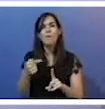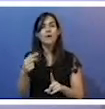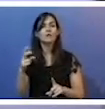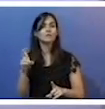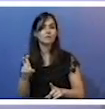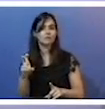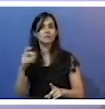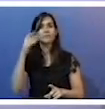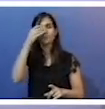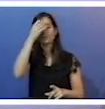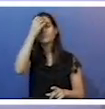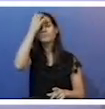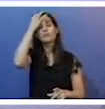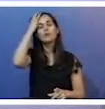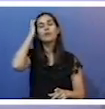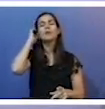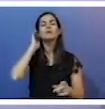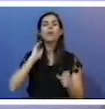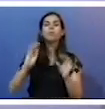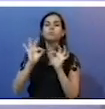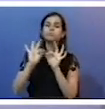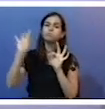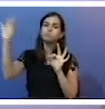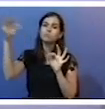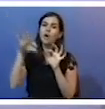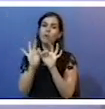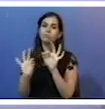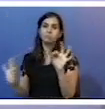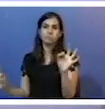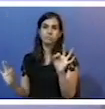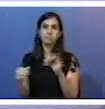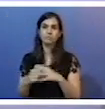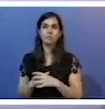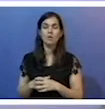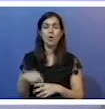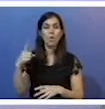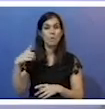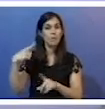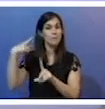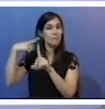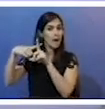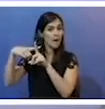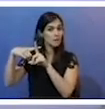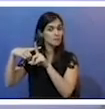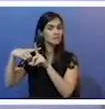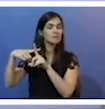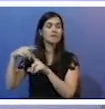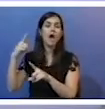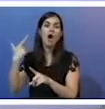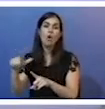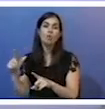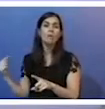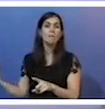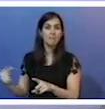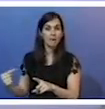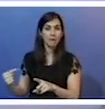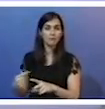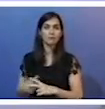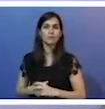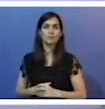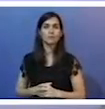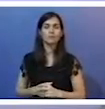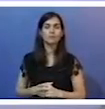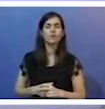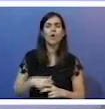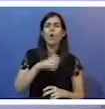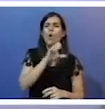eu vou Marchador saíres né como é mais ou menos cinco uma conta vou fazer com Marcinho com outra comendo 53 mais cinco dá oito